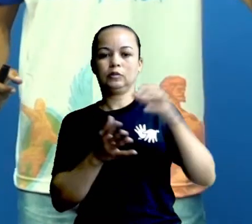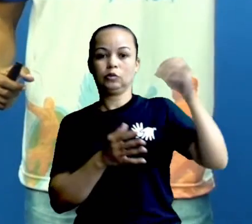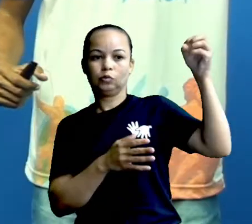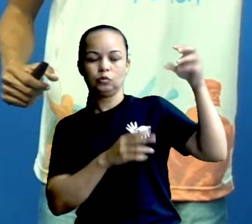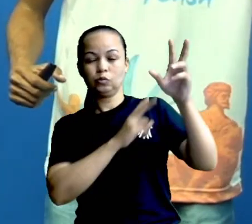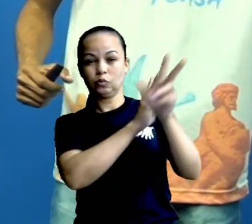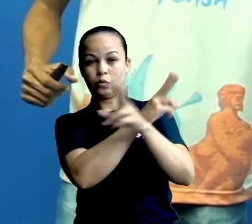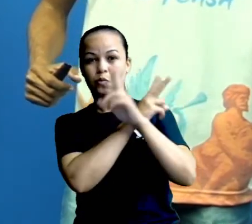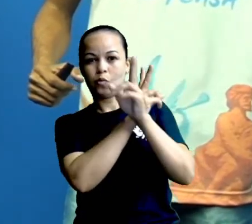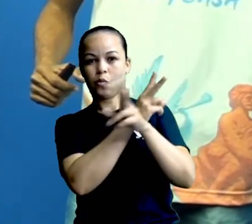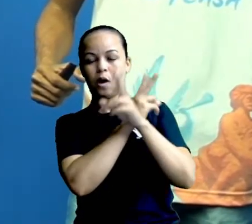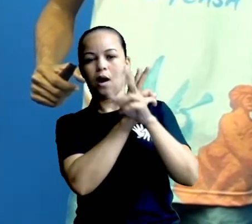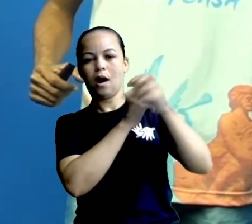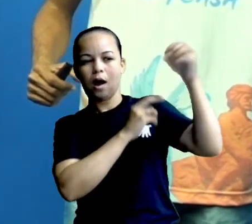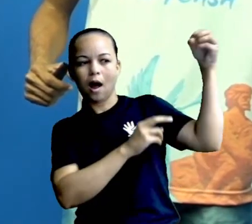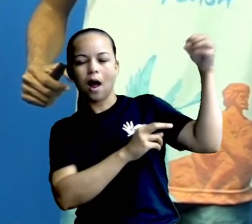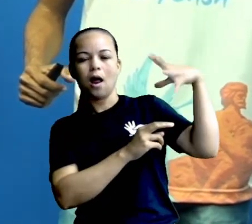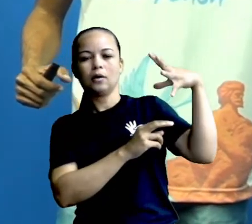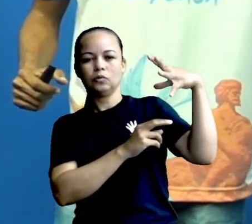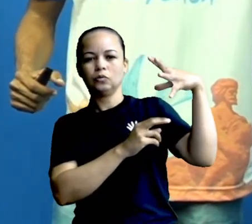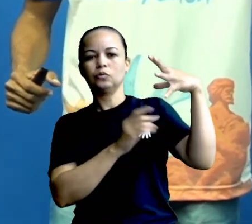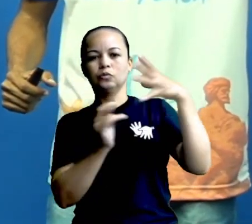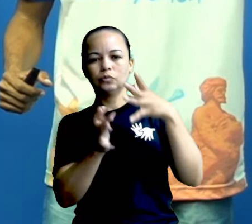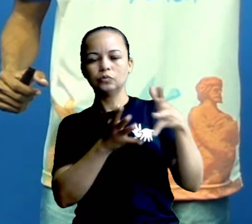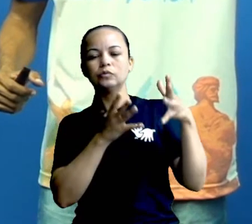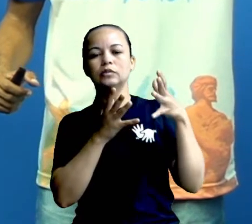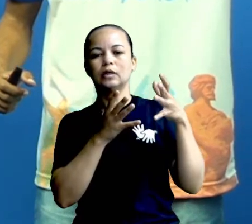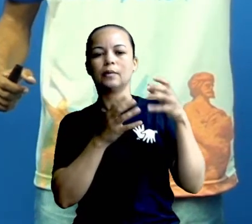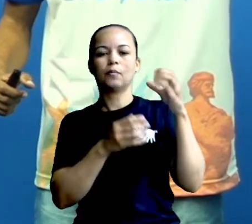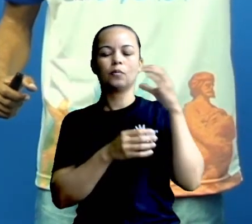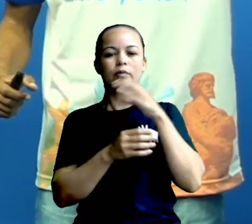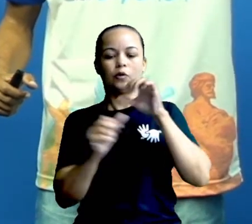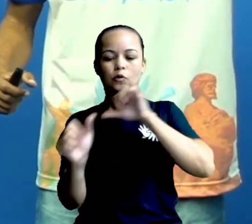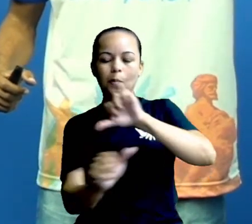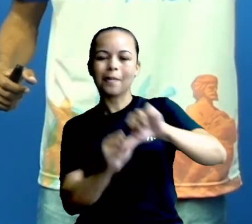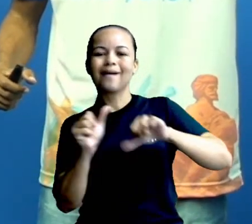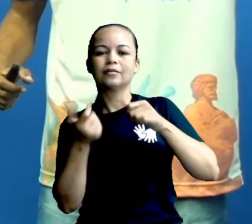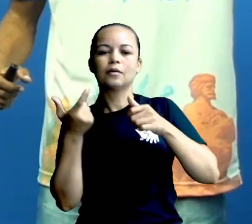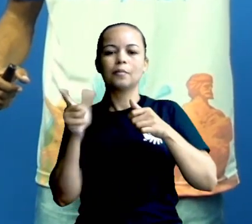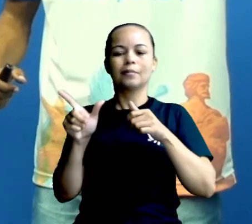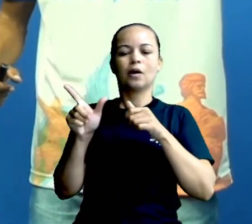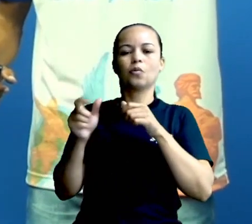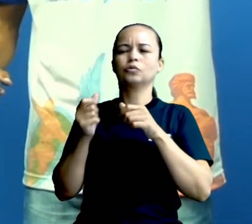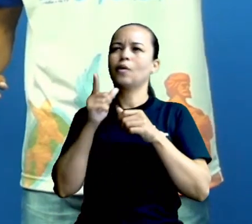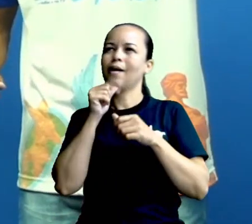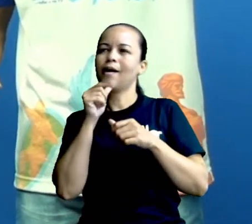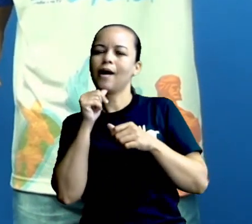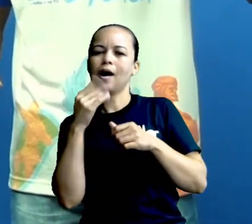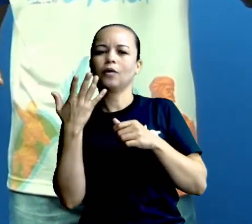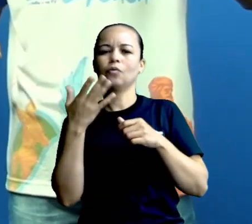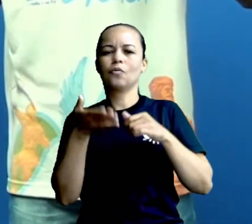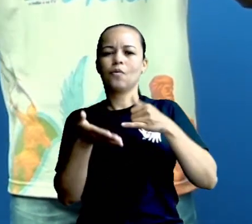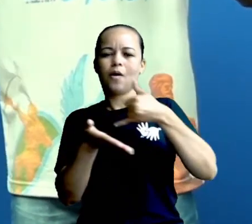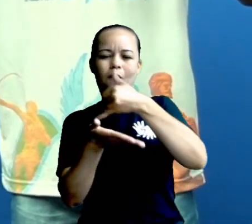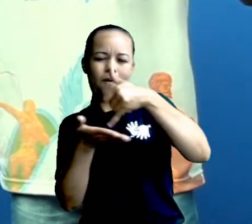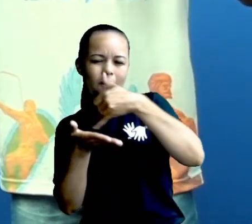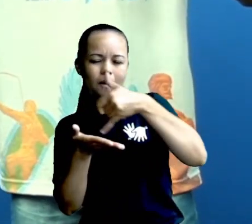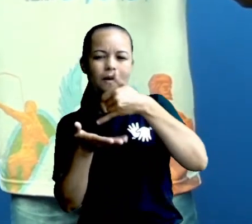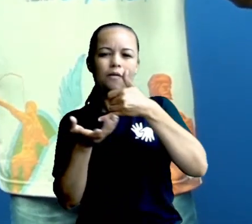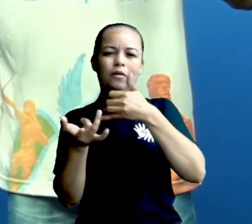água. No ar, a luz, ela é muito rápida. Quando passa para outro meio,